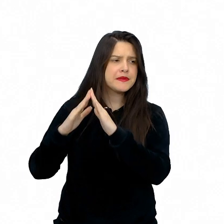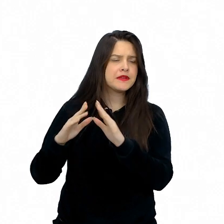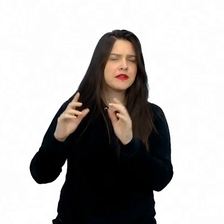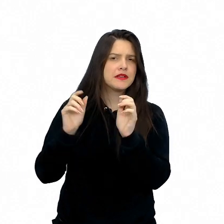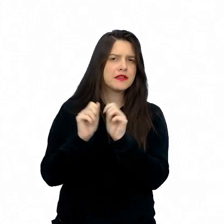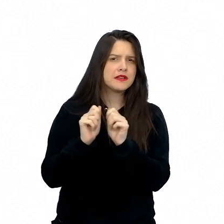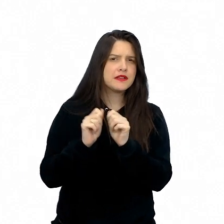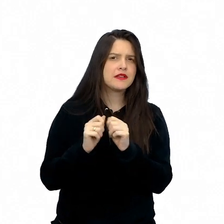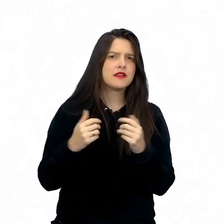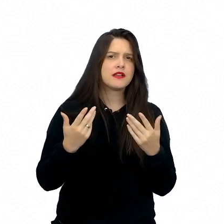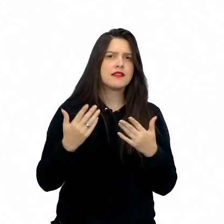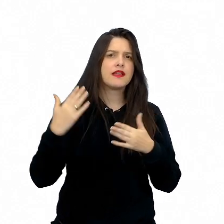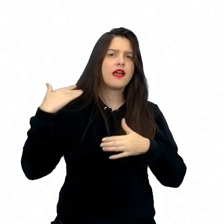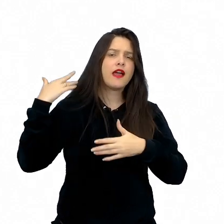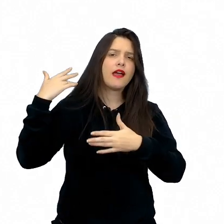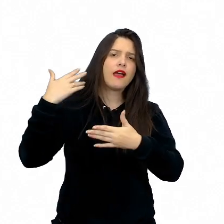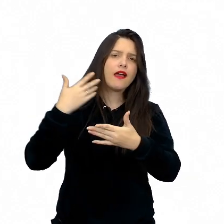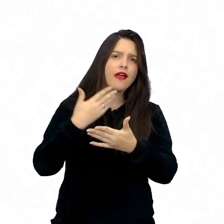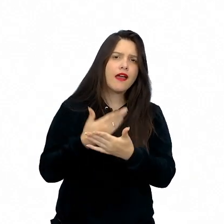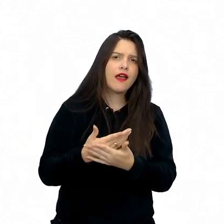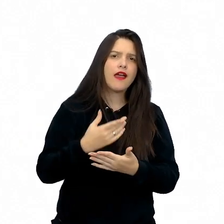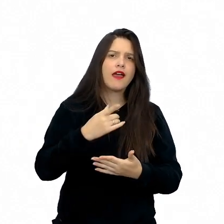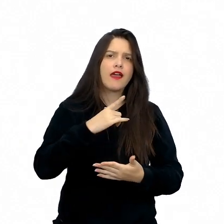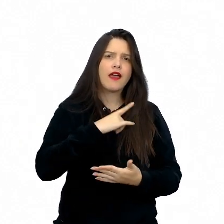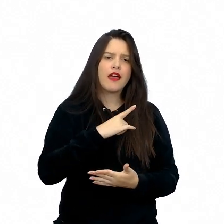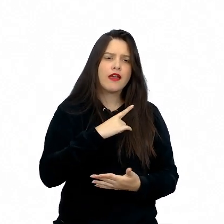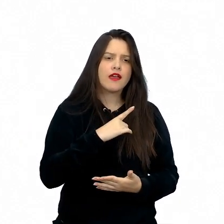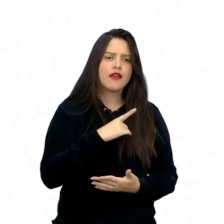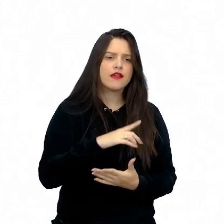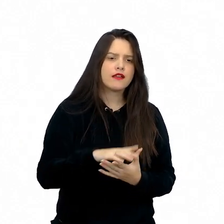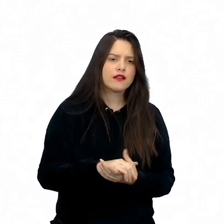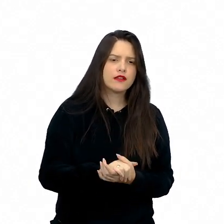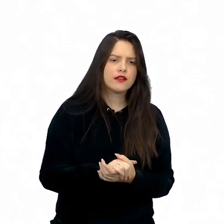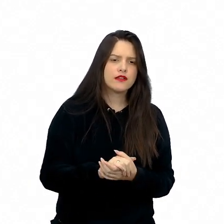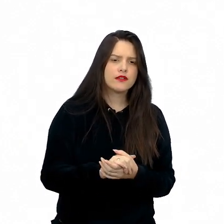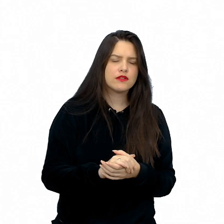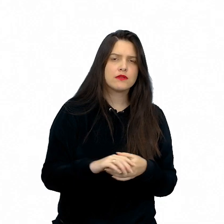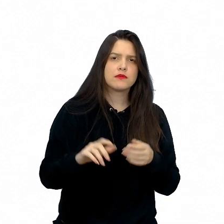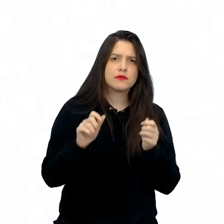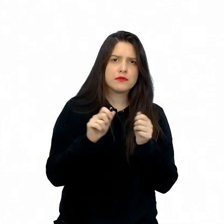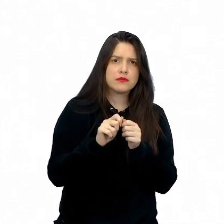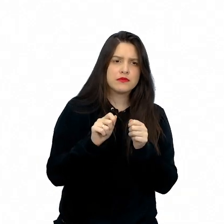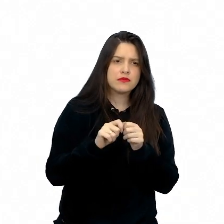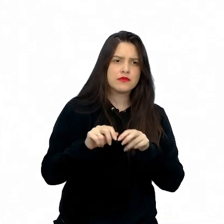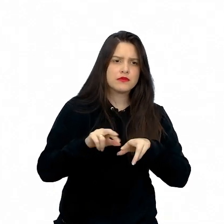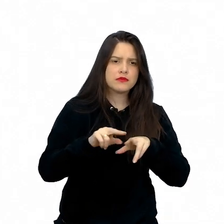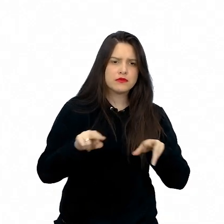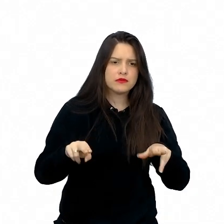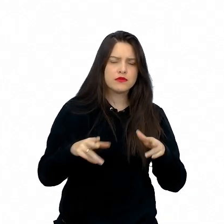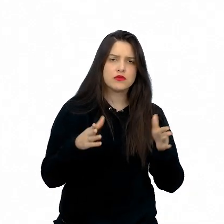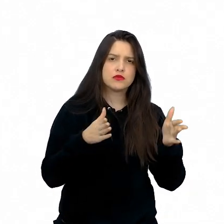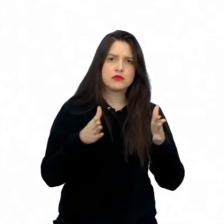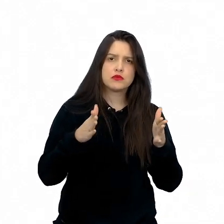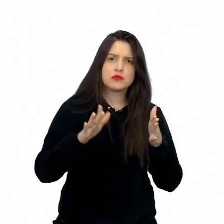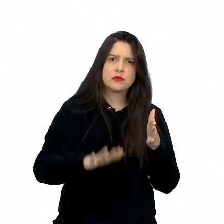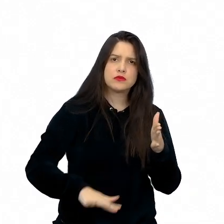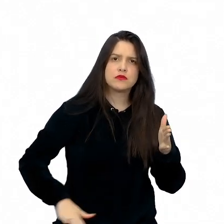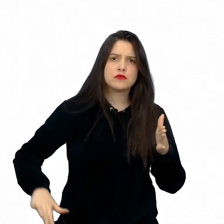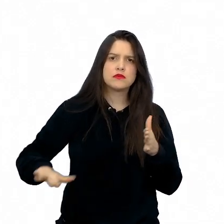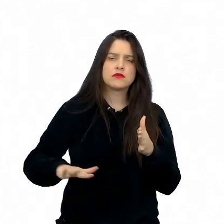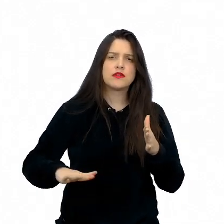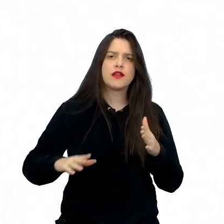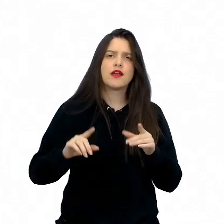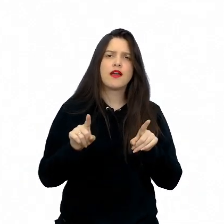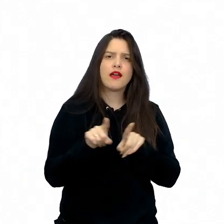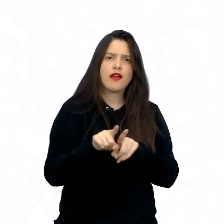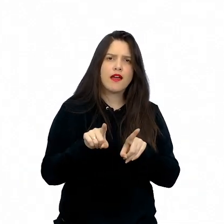VC, aresta CB, para dizer que a metade aí de 8 é 4 e a aresta é